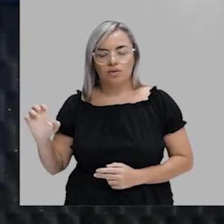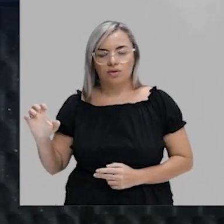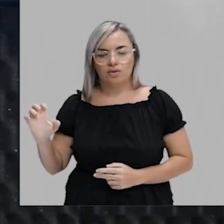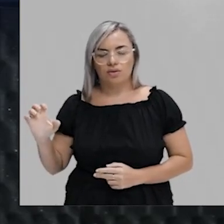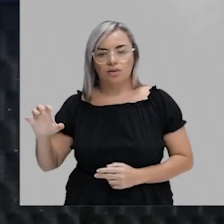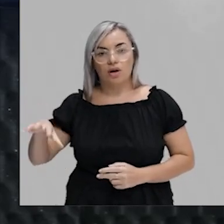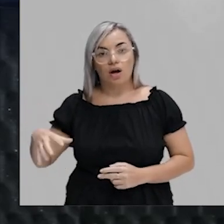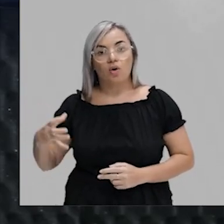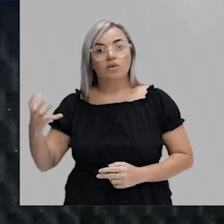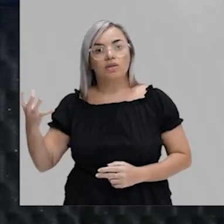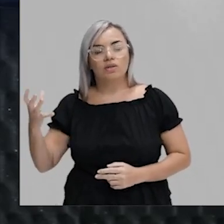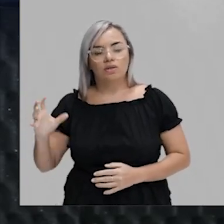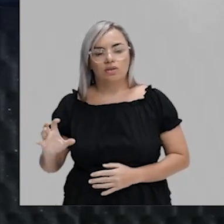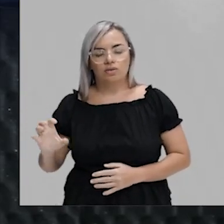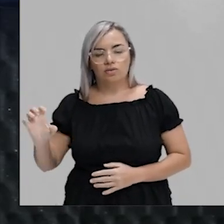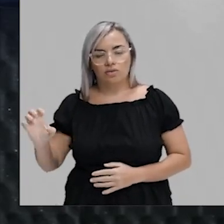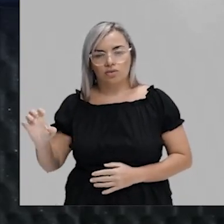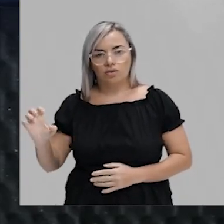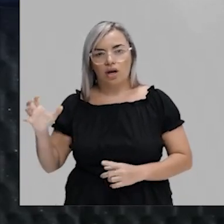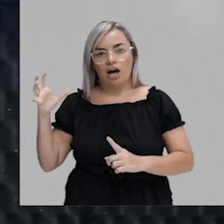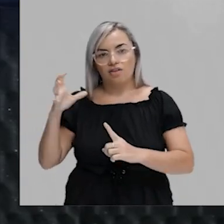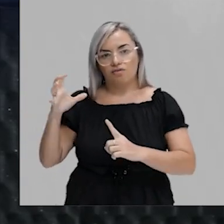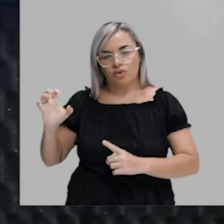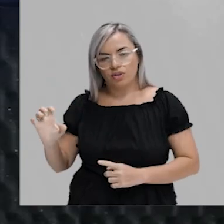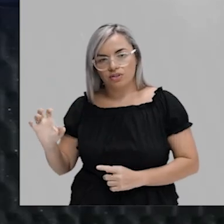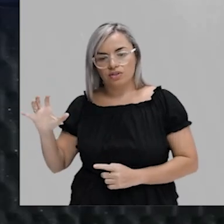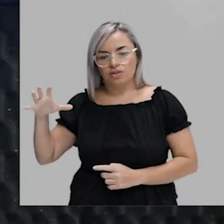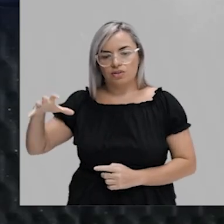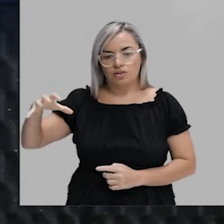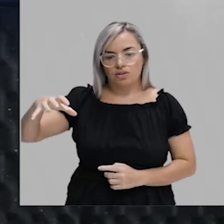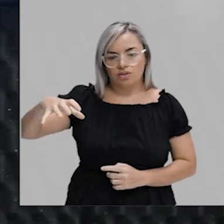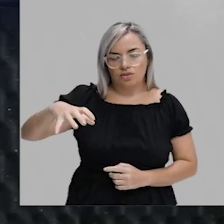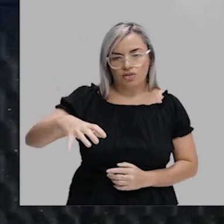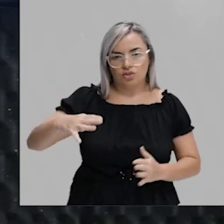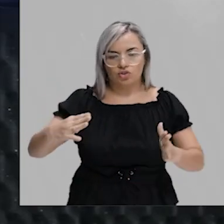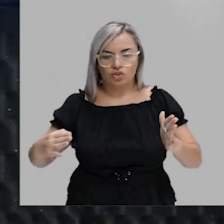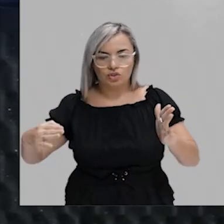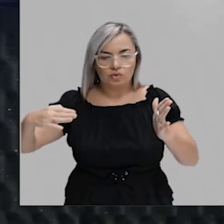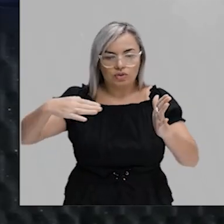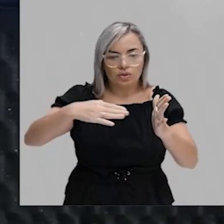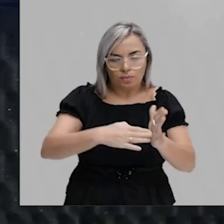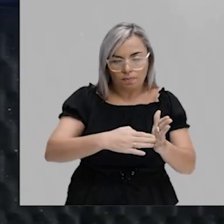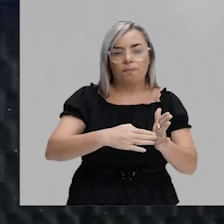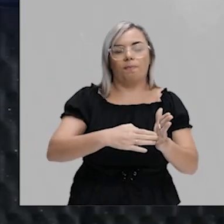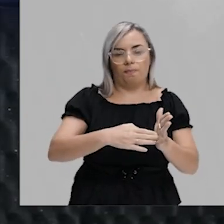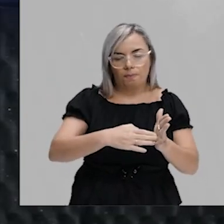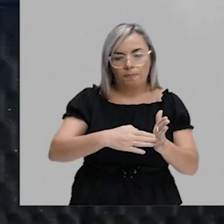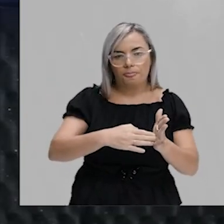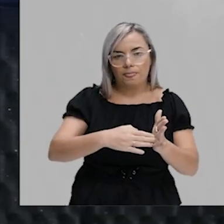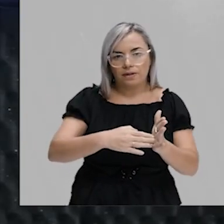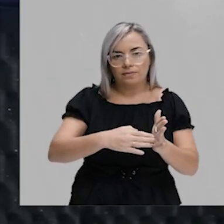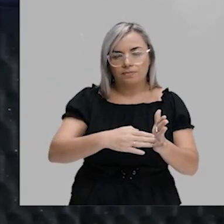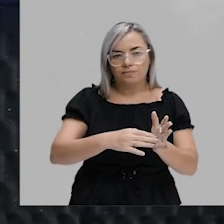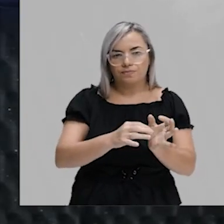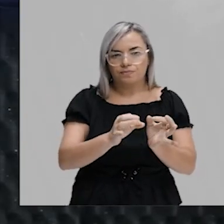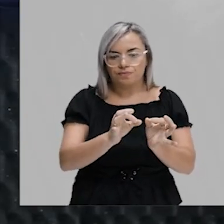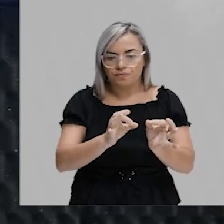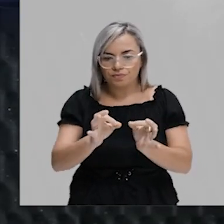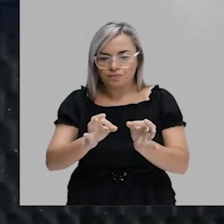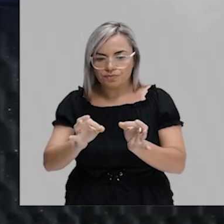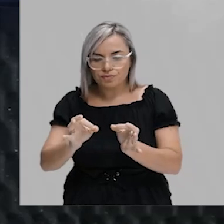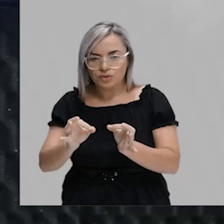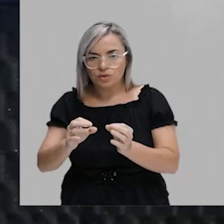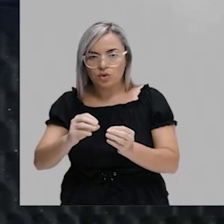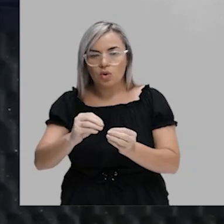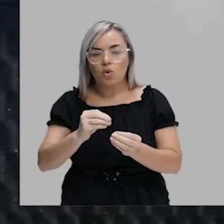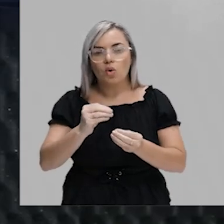vai acontecer a atuação de enzimas de restrição, ok? Nós vamos falar sobre o preparo